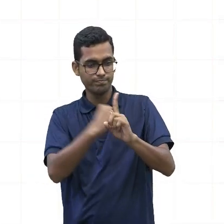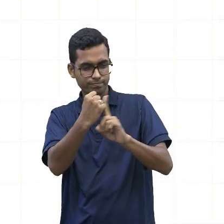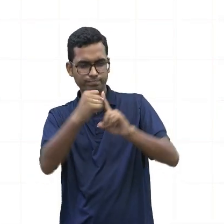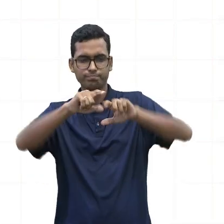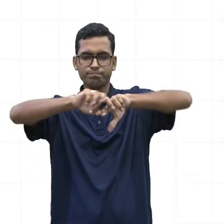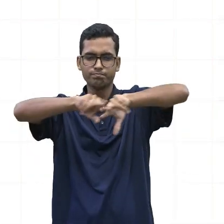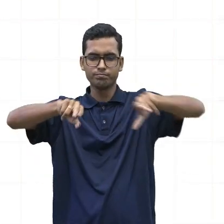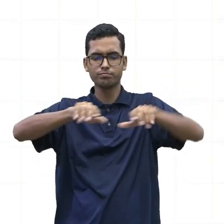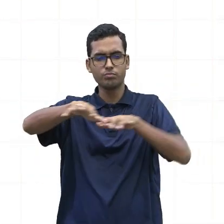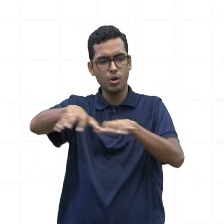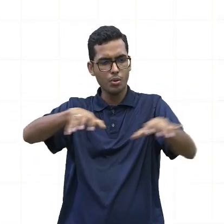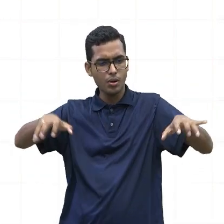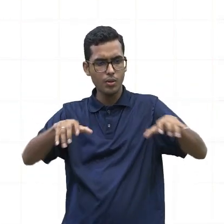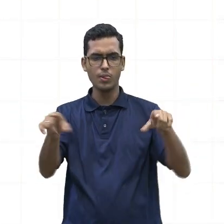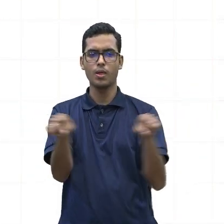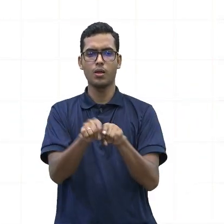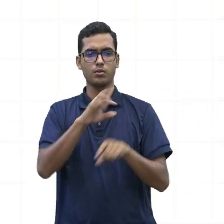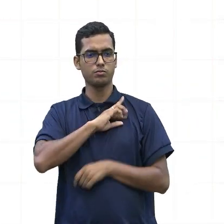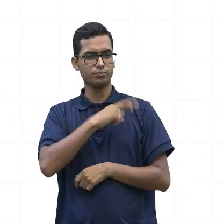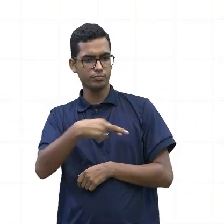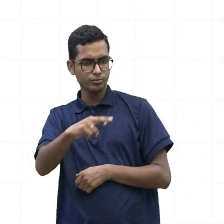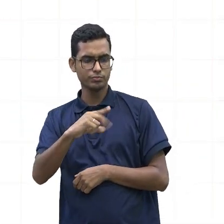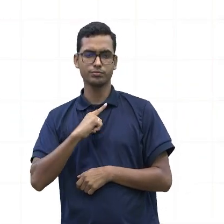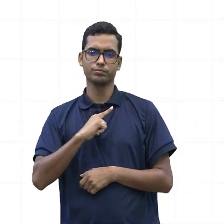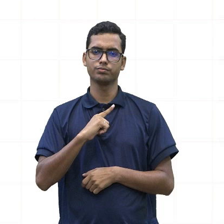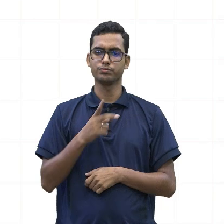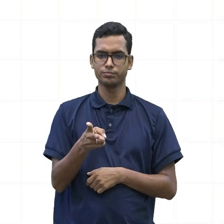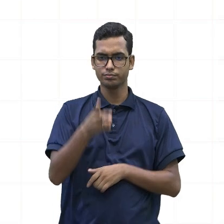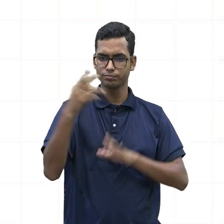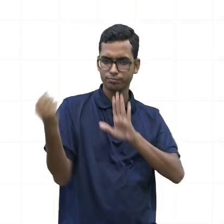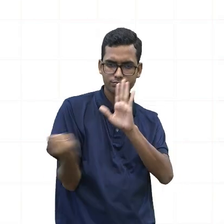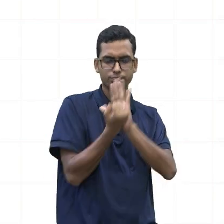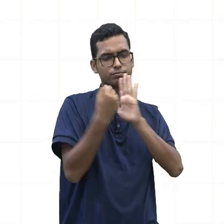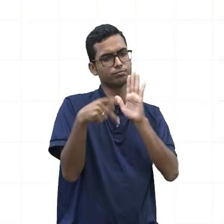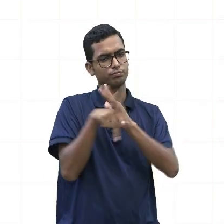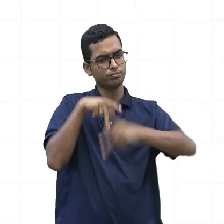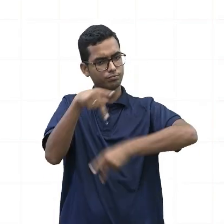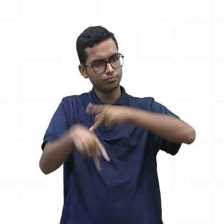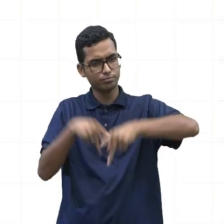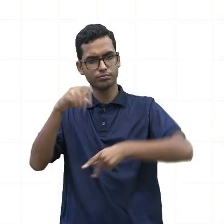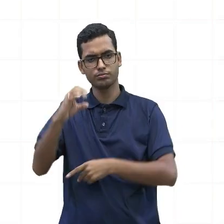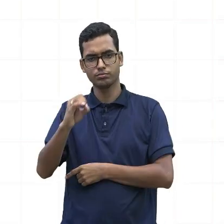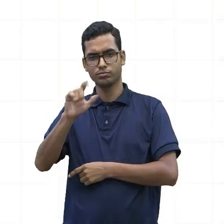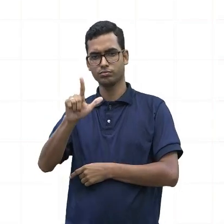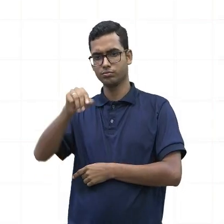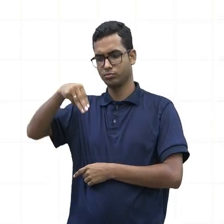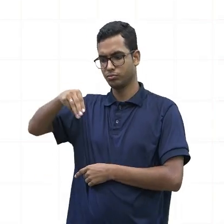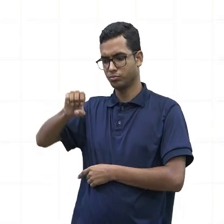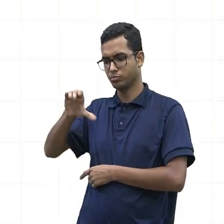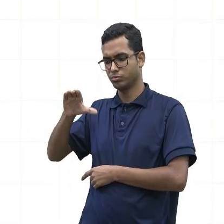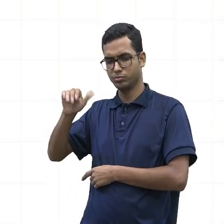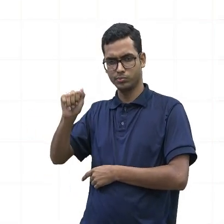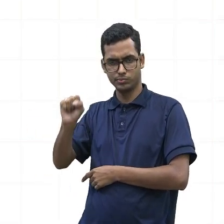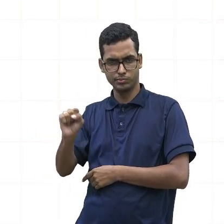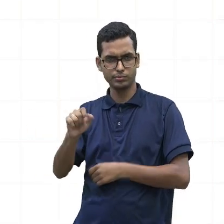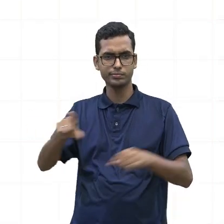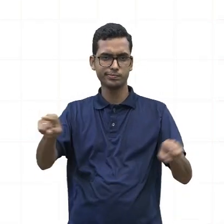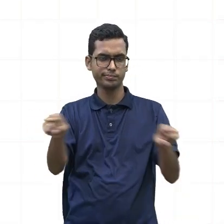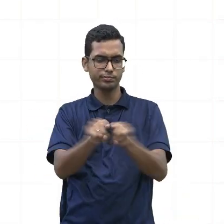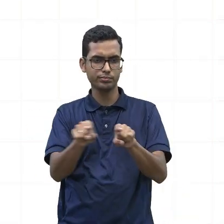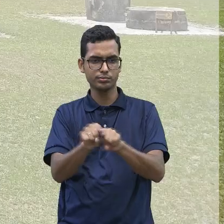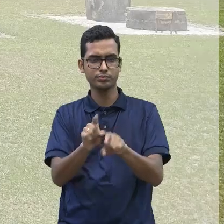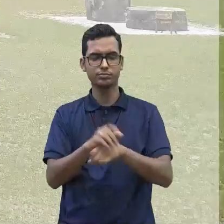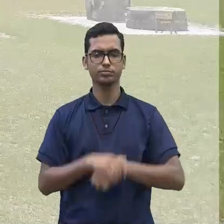presença da religiosidade vai ser marcante para esses povos olmecas. Neste momento, estamos